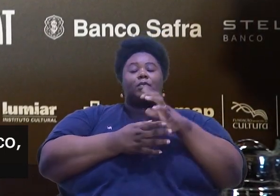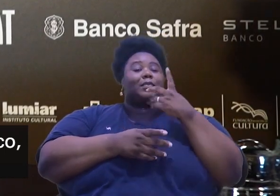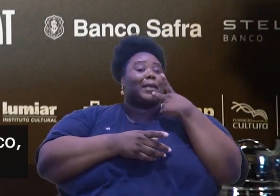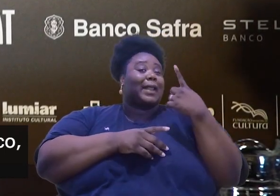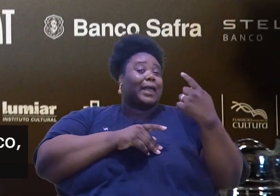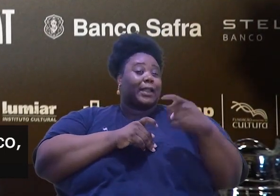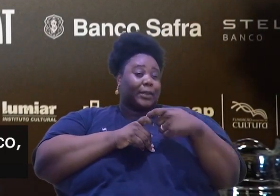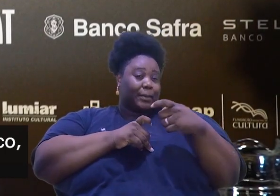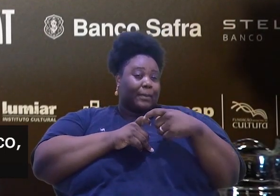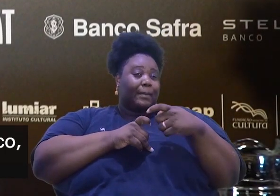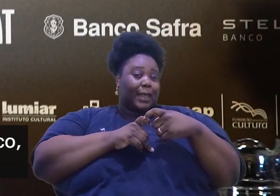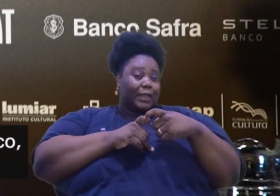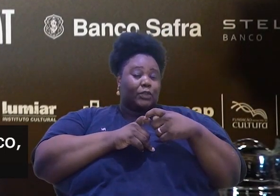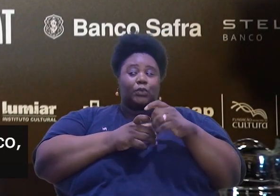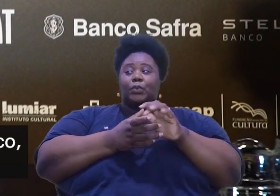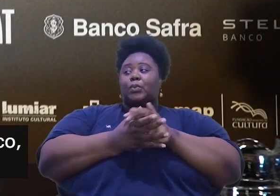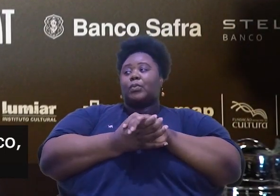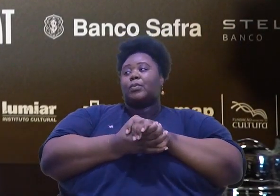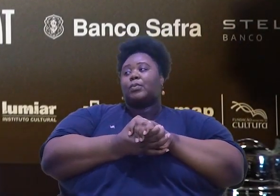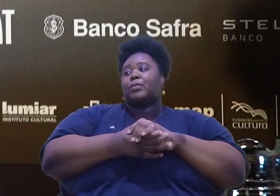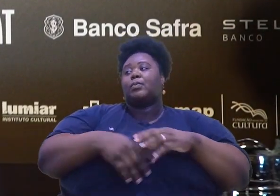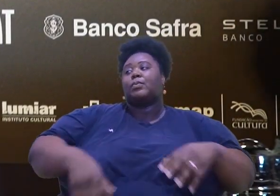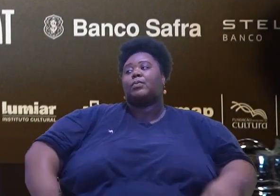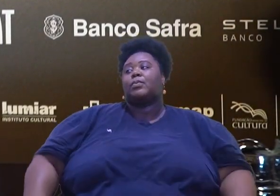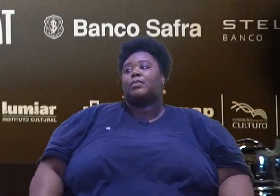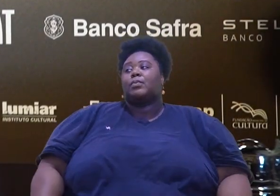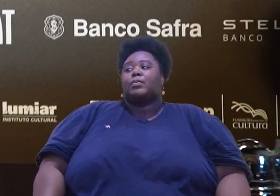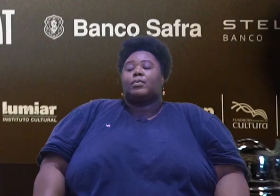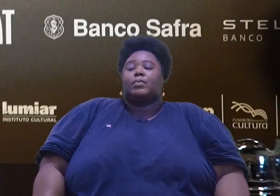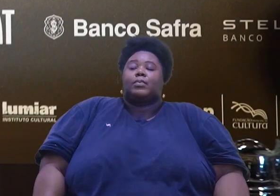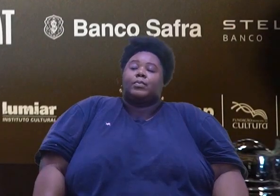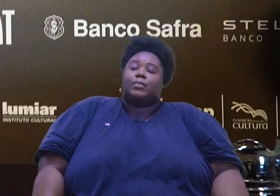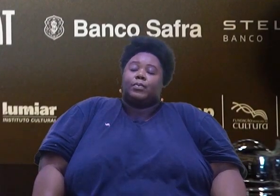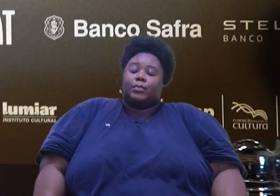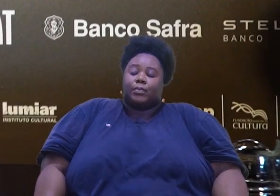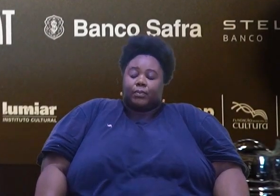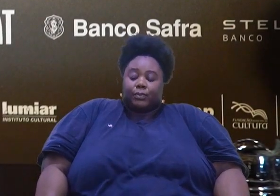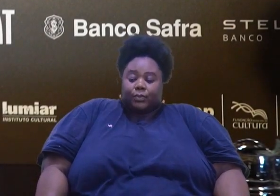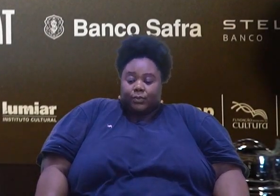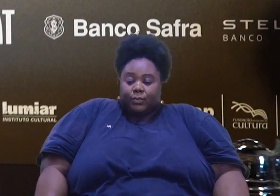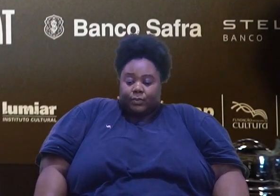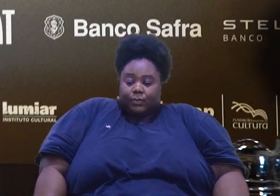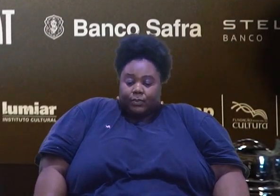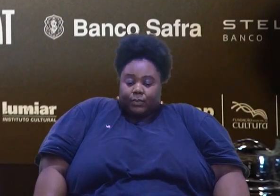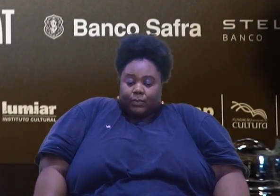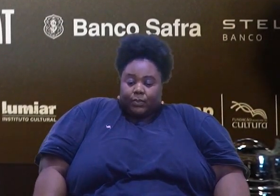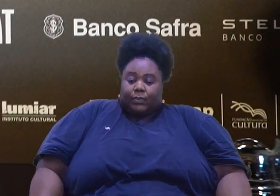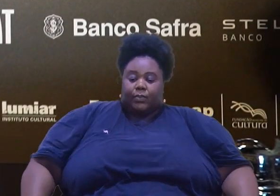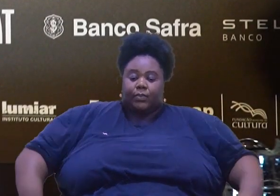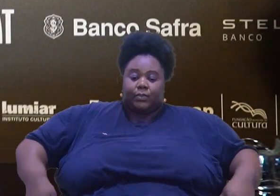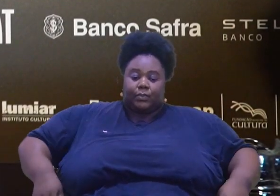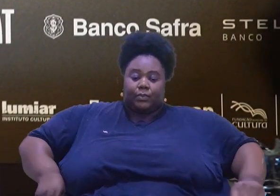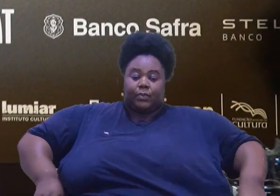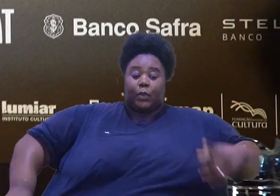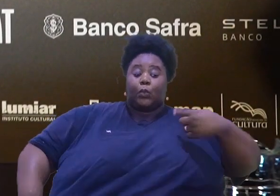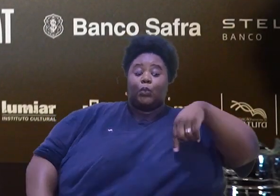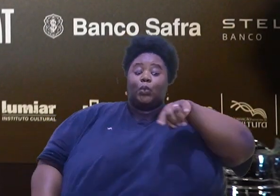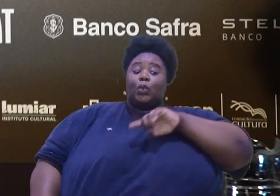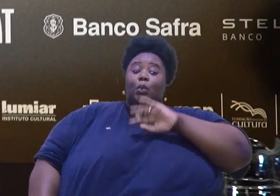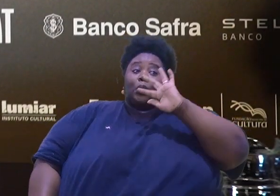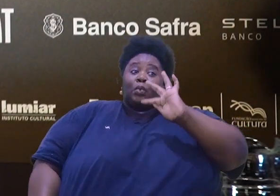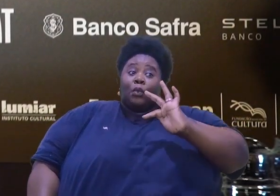falava da medicina. E aí é onde a gente fala que o nosso futuro é